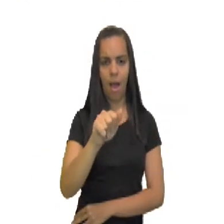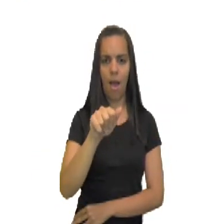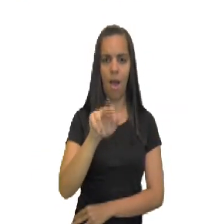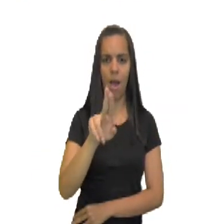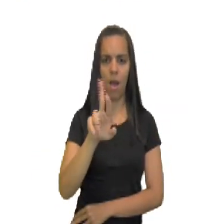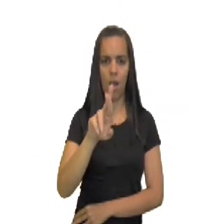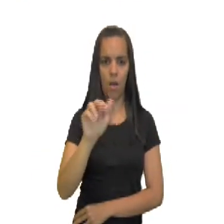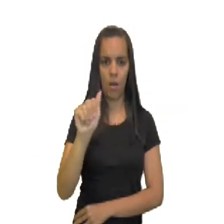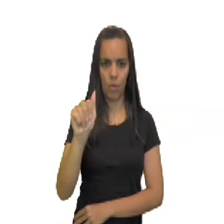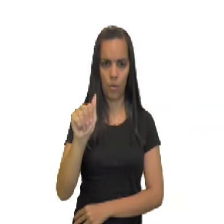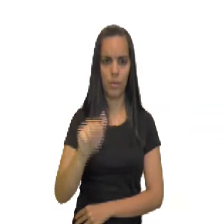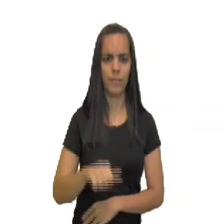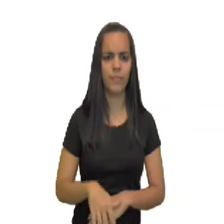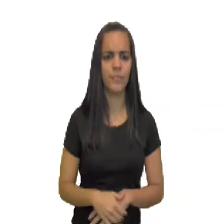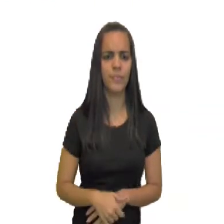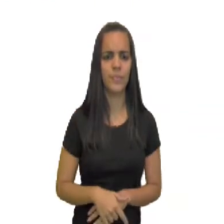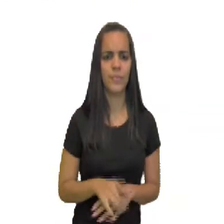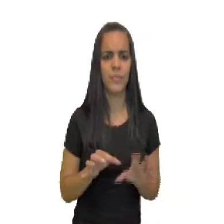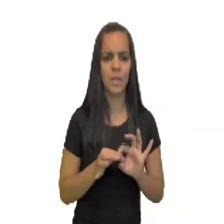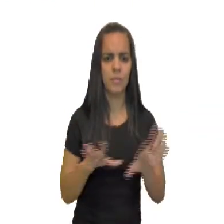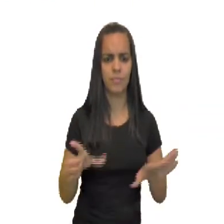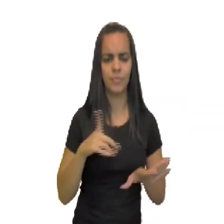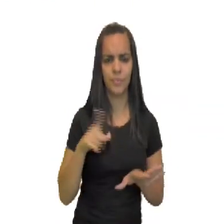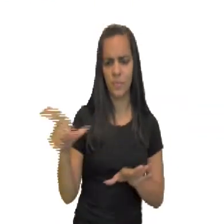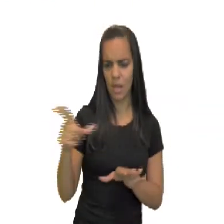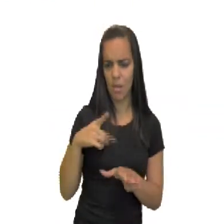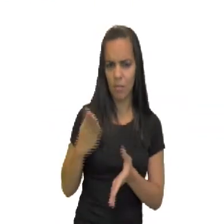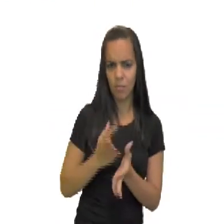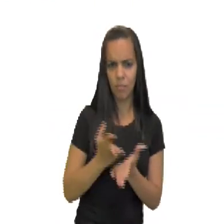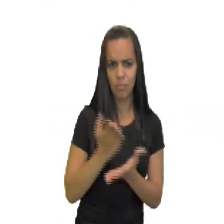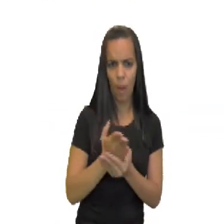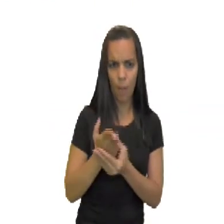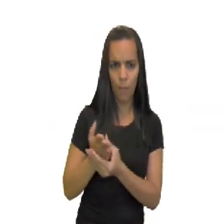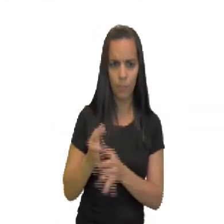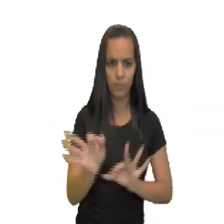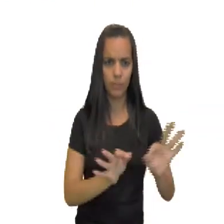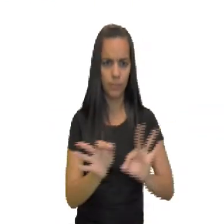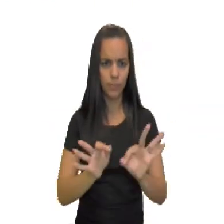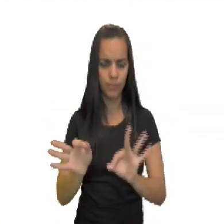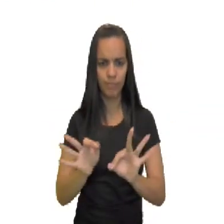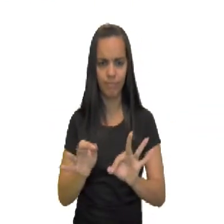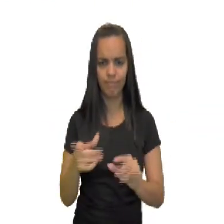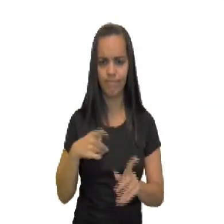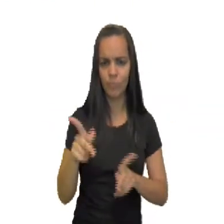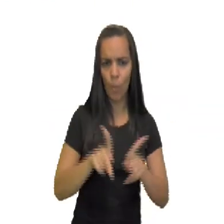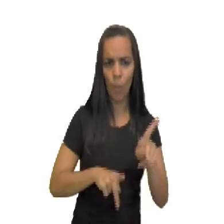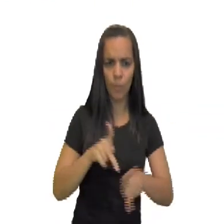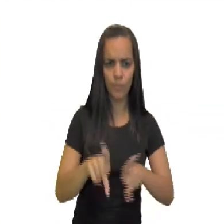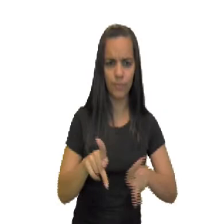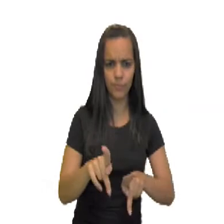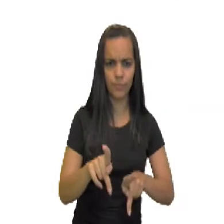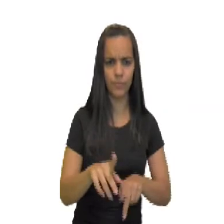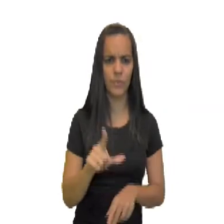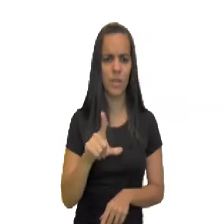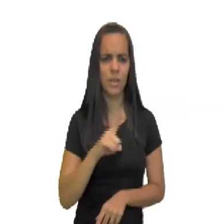1888. Apesar da ação ter se mostrado amplamente popular,